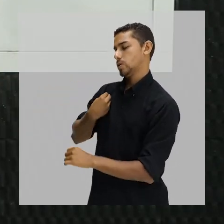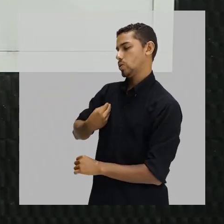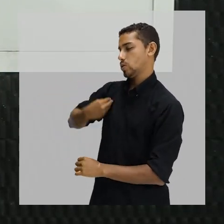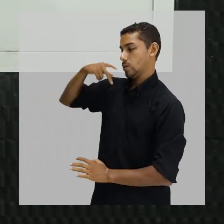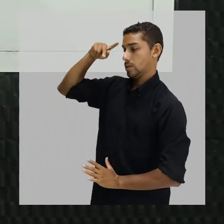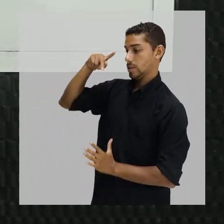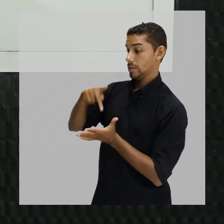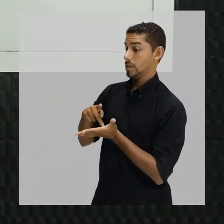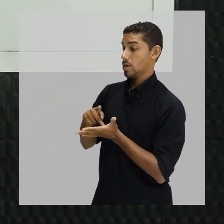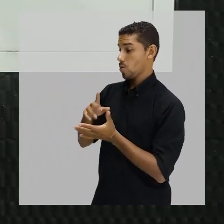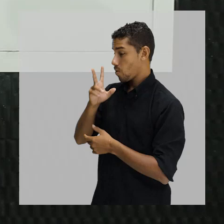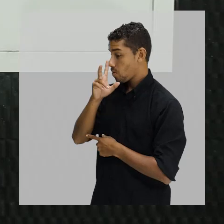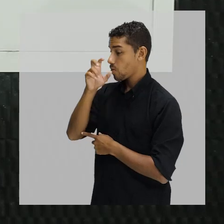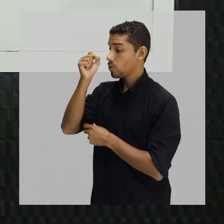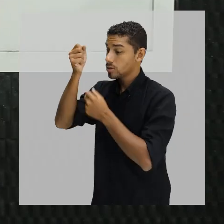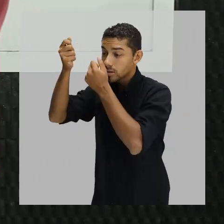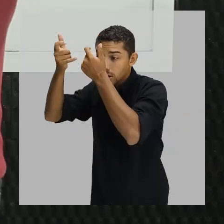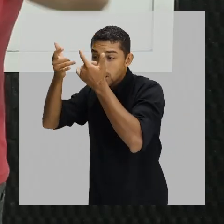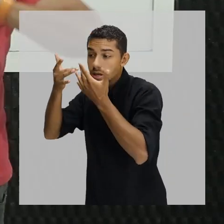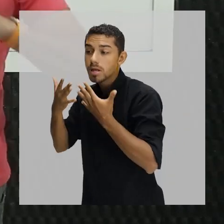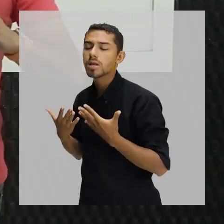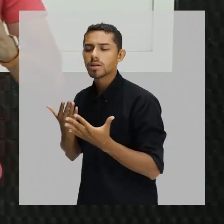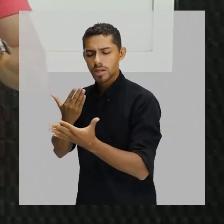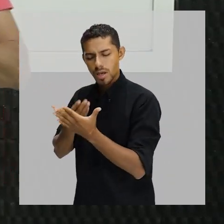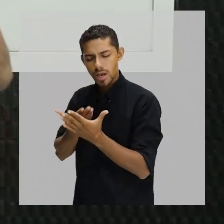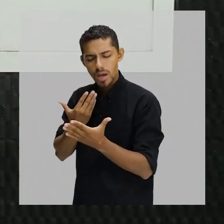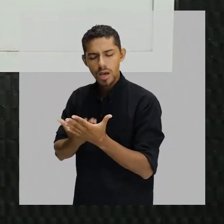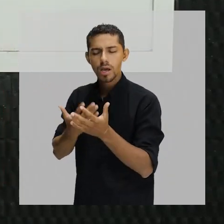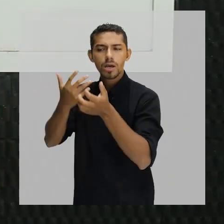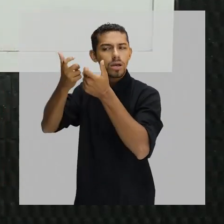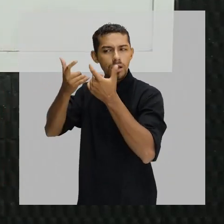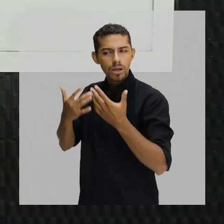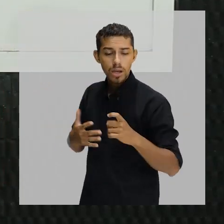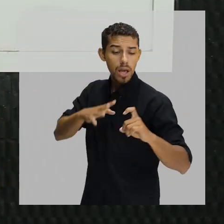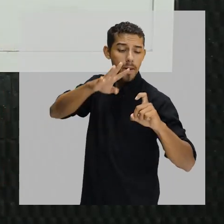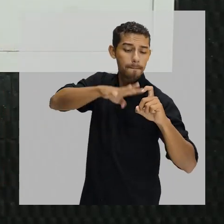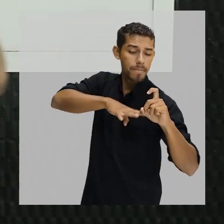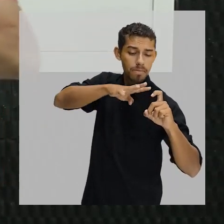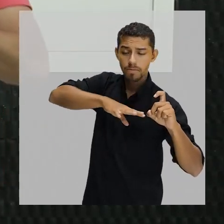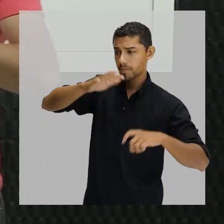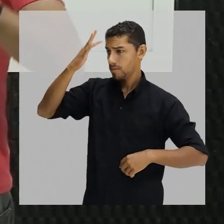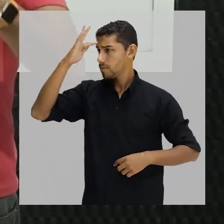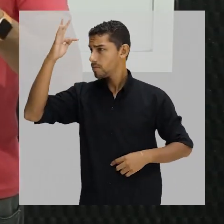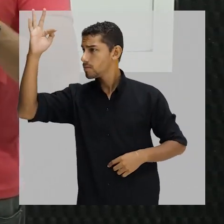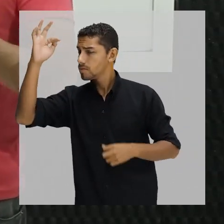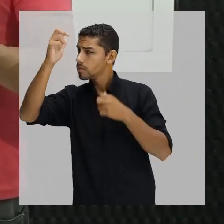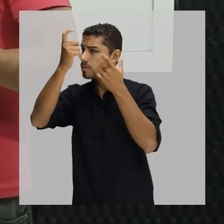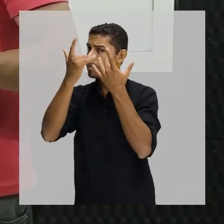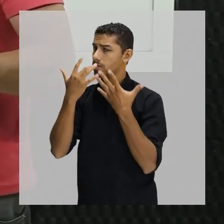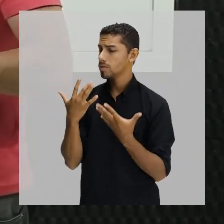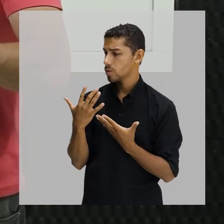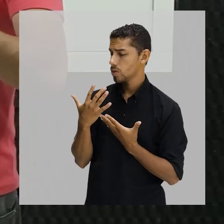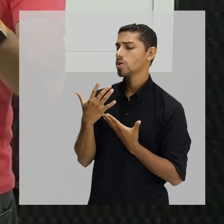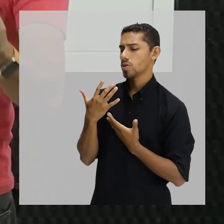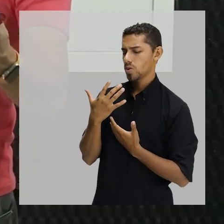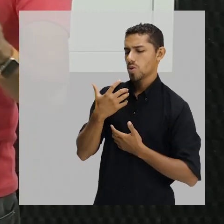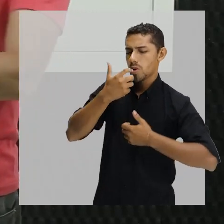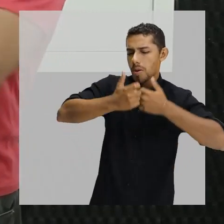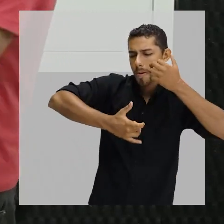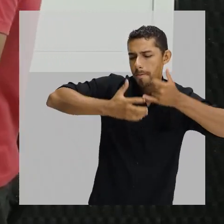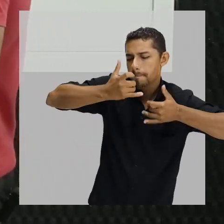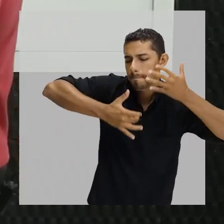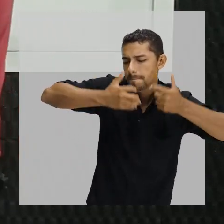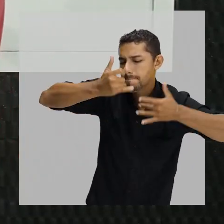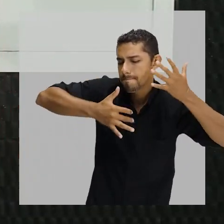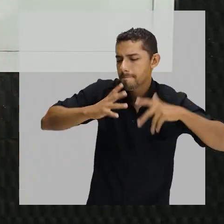Olha o poder de explicação. Nós temos uma aula aqui sobre a relação em mito e filosofia que falamos muito do poder de explicação que o mito tem, que a filosofia